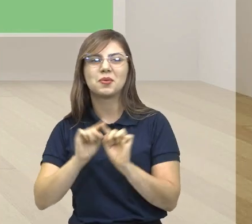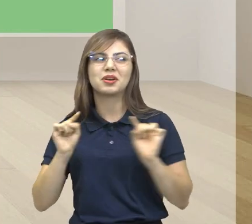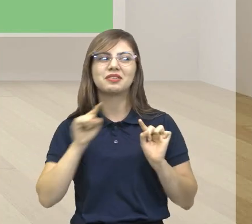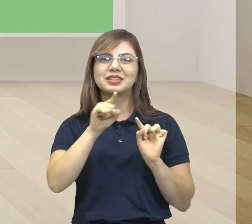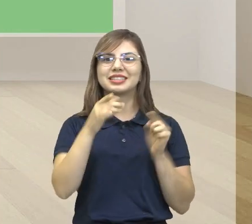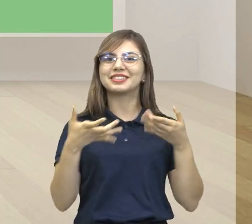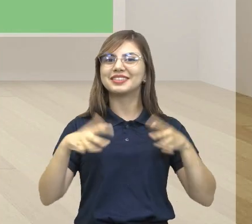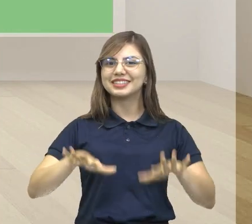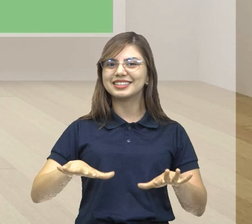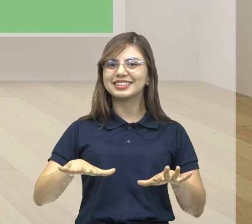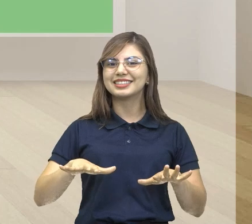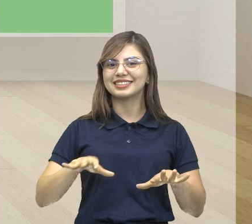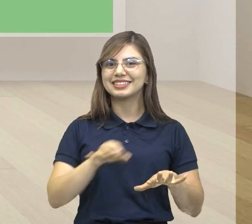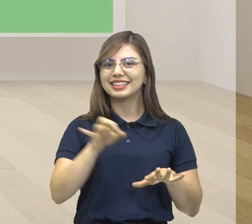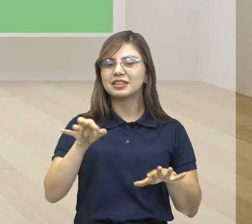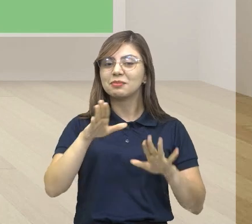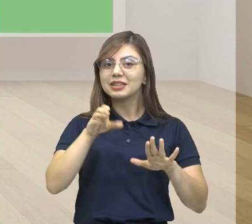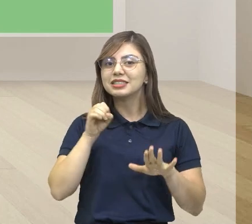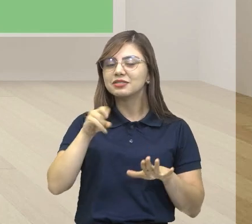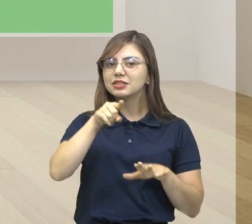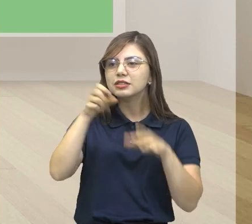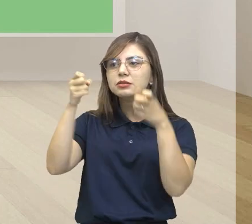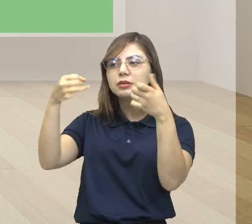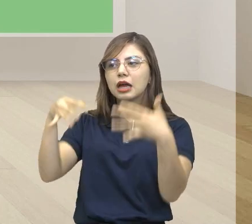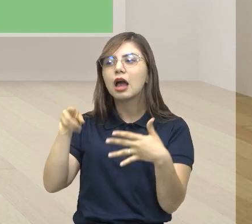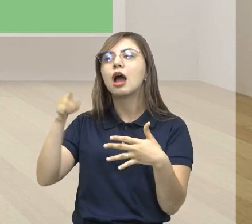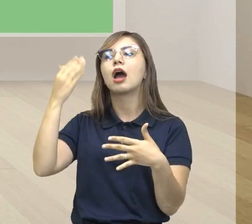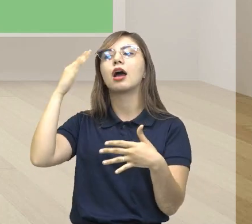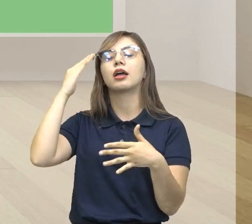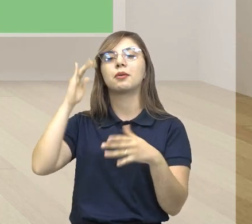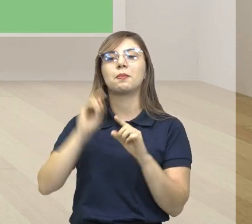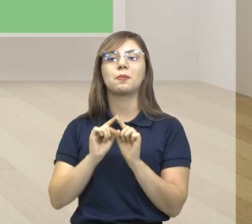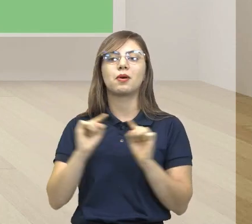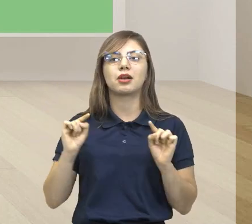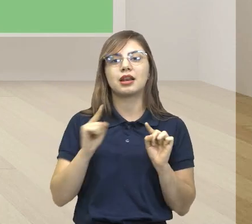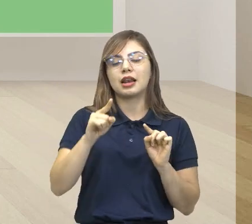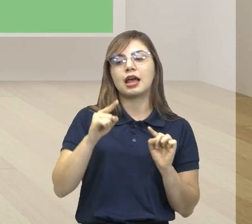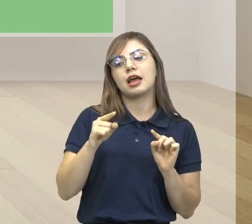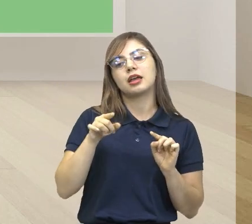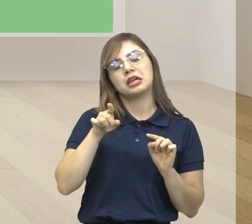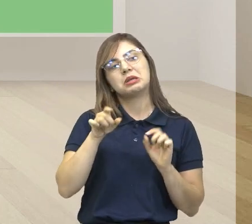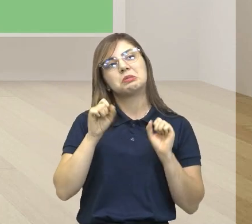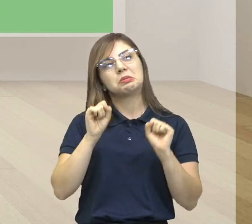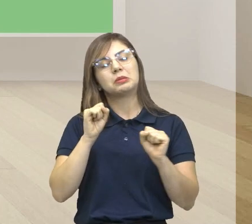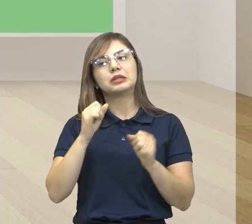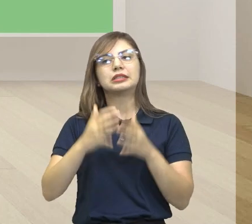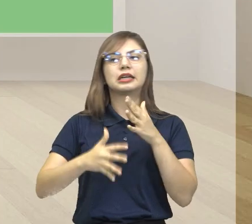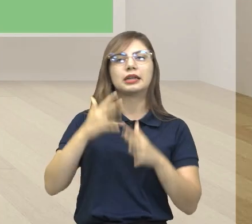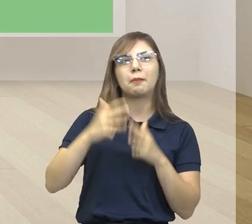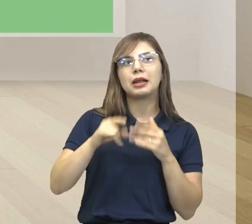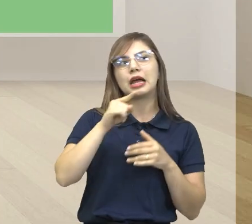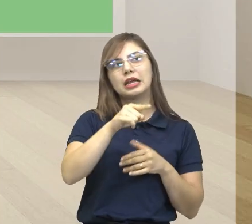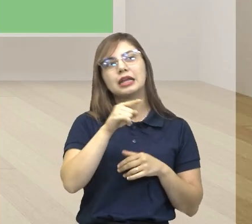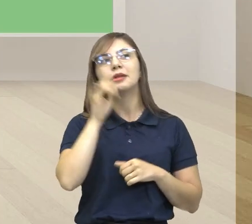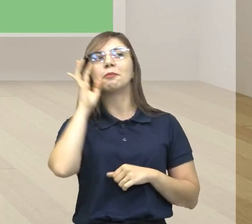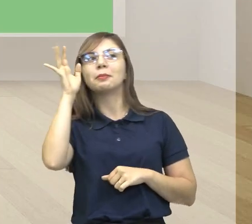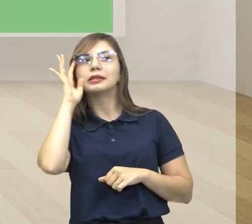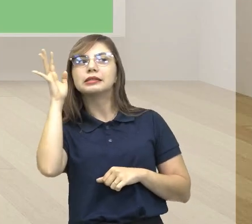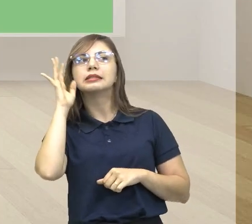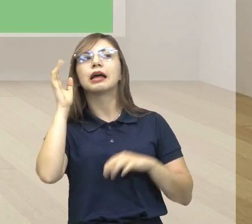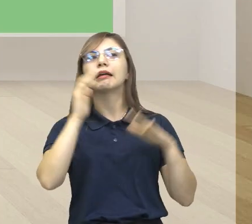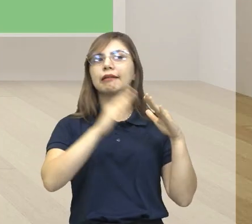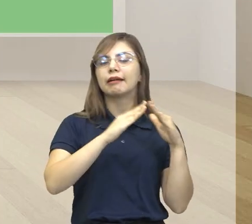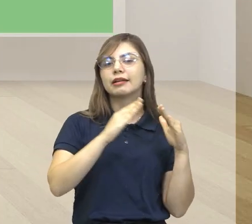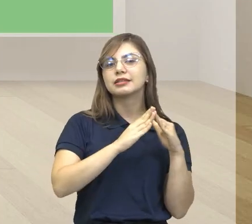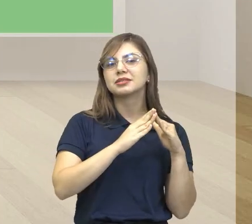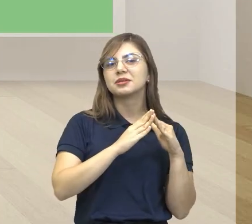para ele de novo, ele vai compreender. Mas num primeiro momento isso pode causar um pouquinho de ruído na comunicação, tá certo? Então